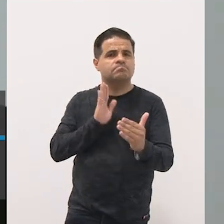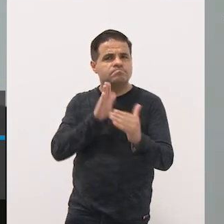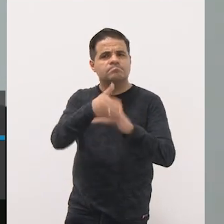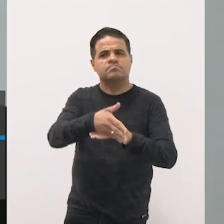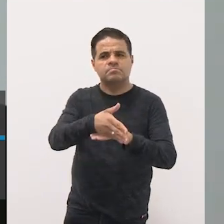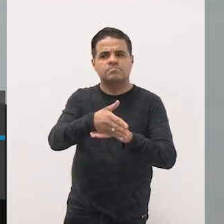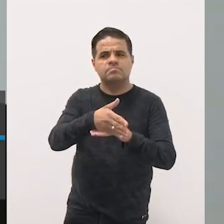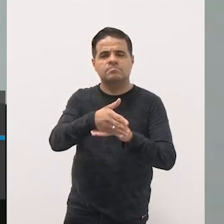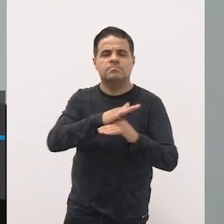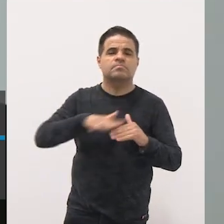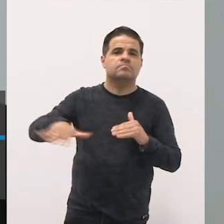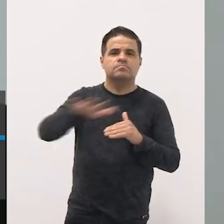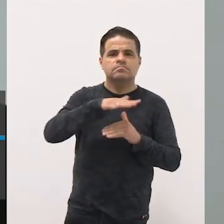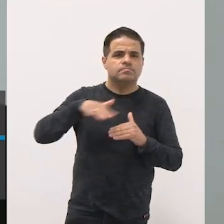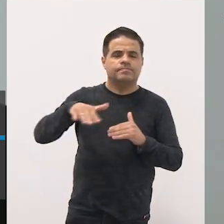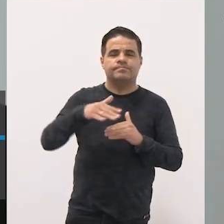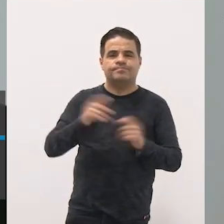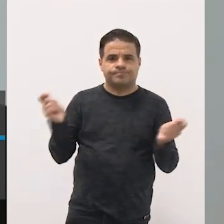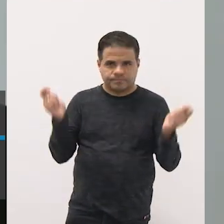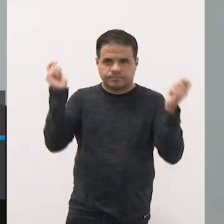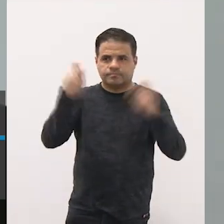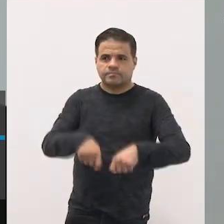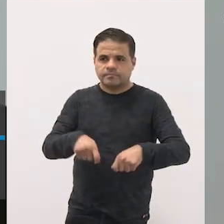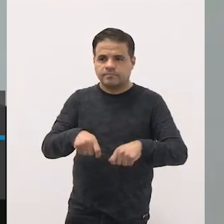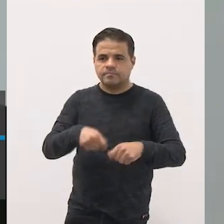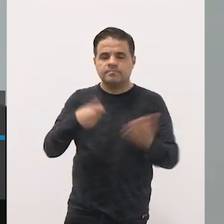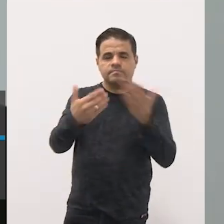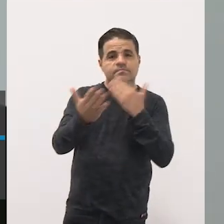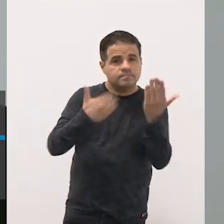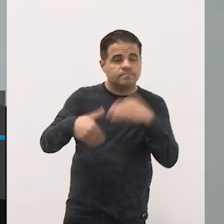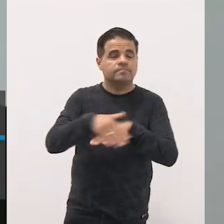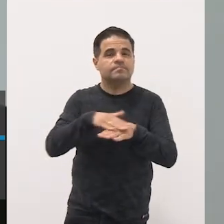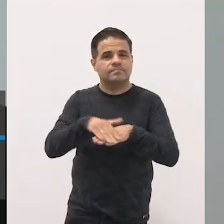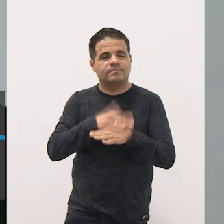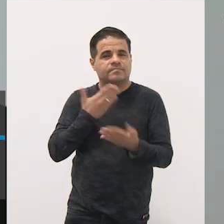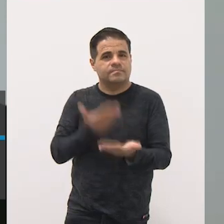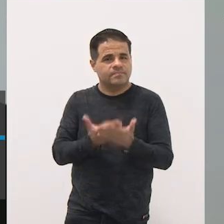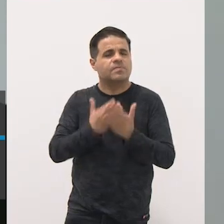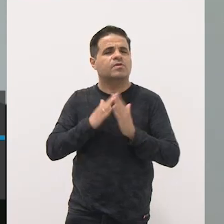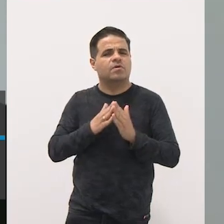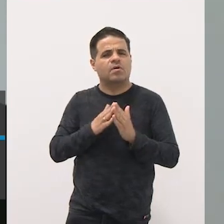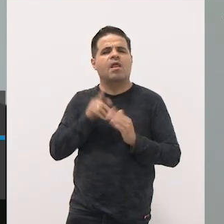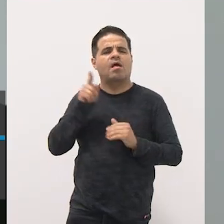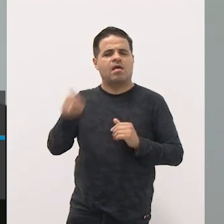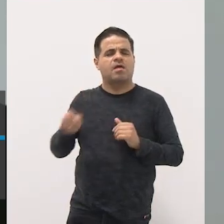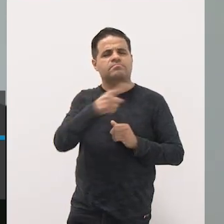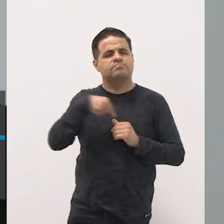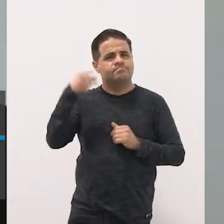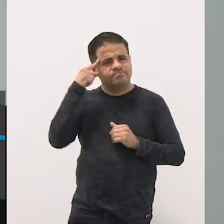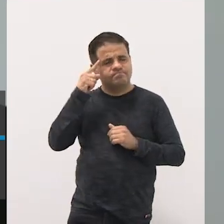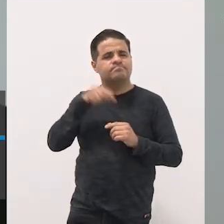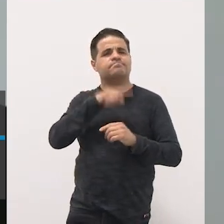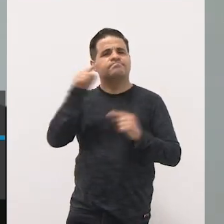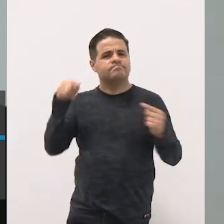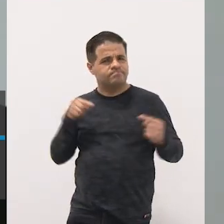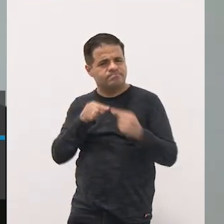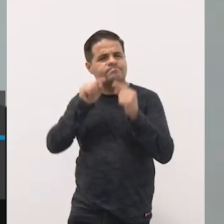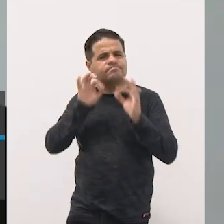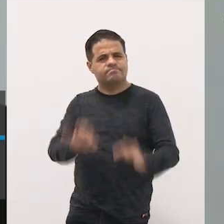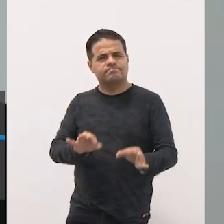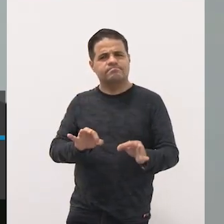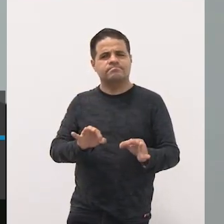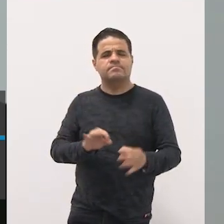E essa possibilidade de diálogo na escola, eu acho que é o nosso grande pedaço aí,